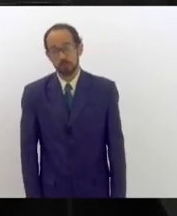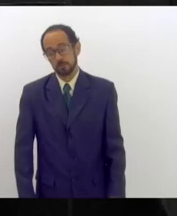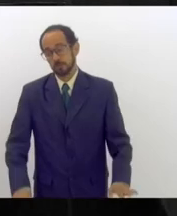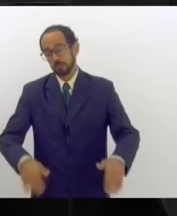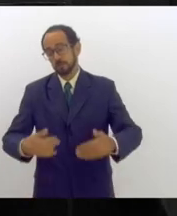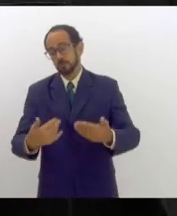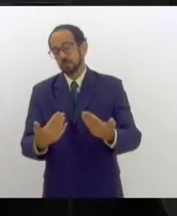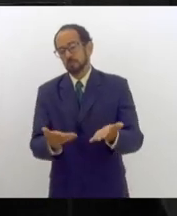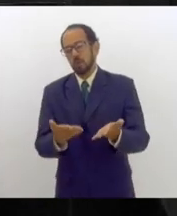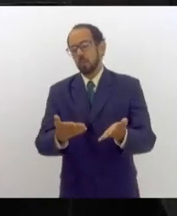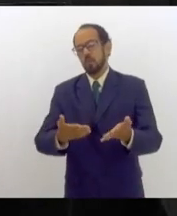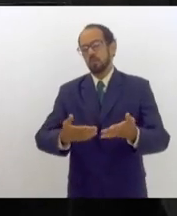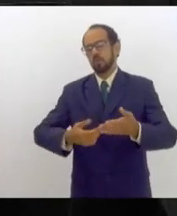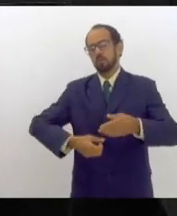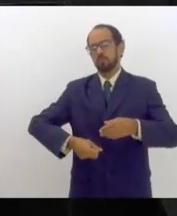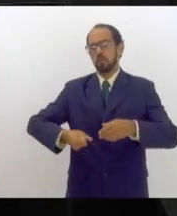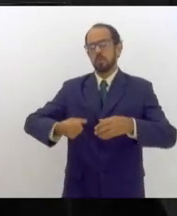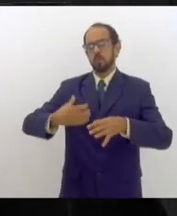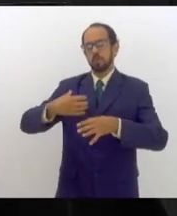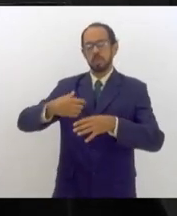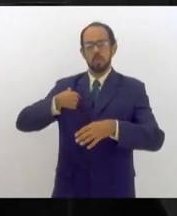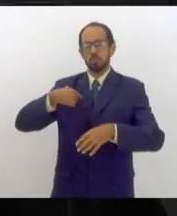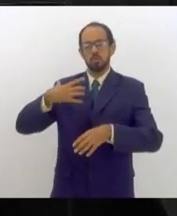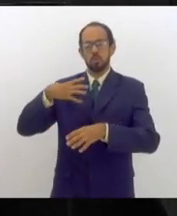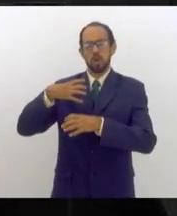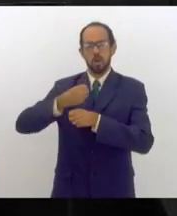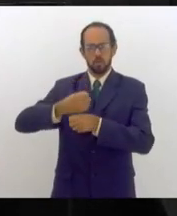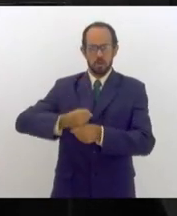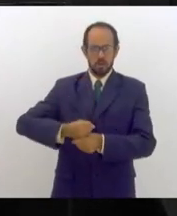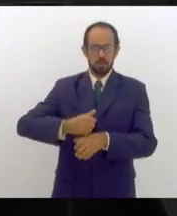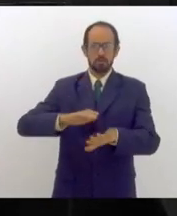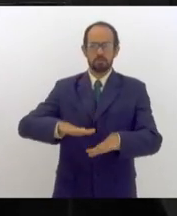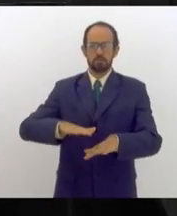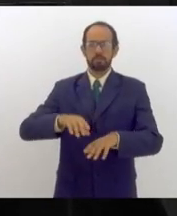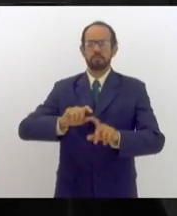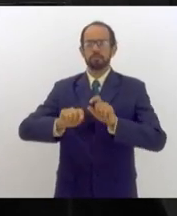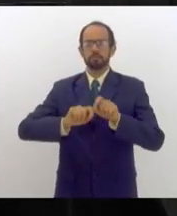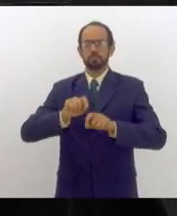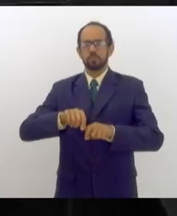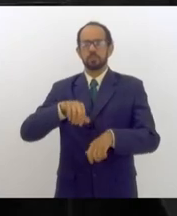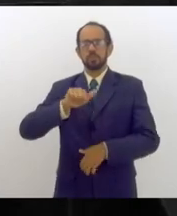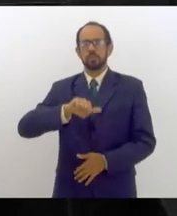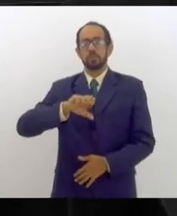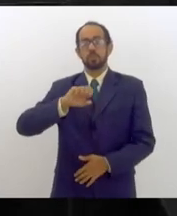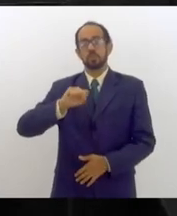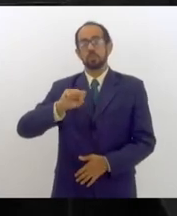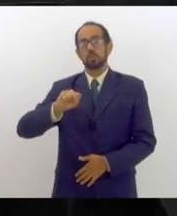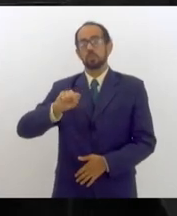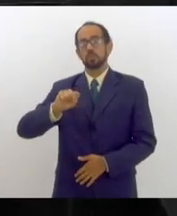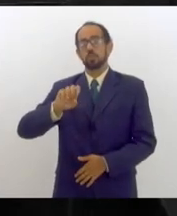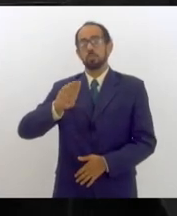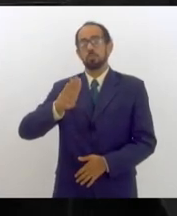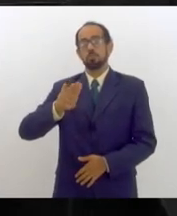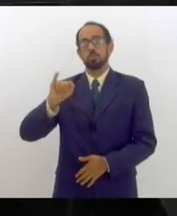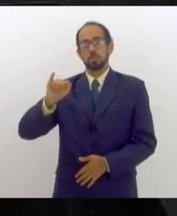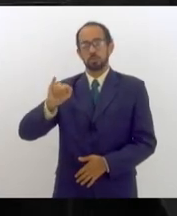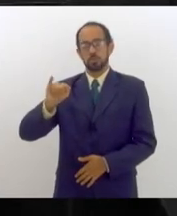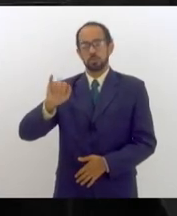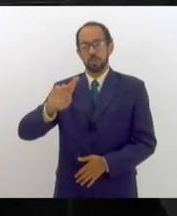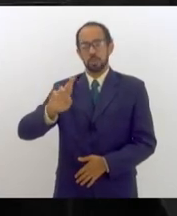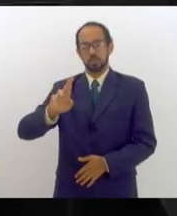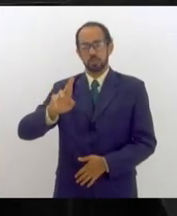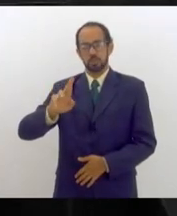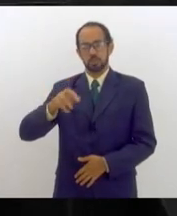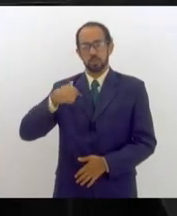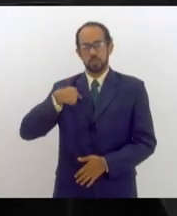não vou entrar em números que eu não fiz conta né mas 188 bilhões vai pegar esse lucro líquido